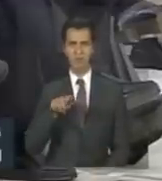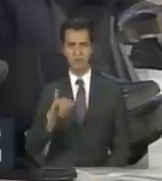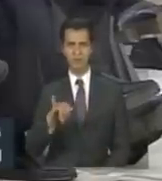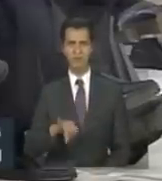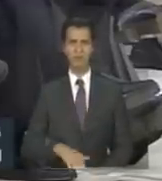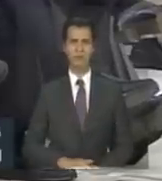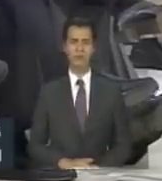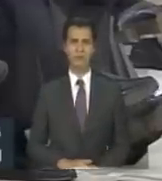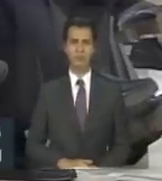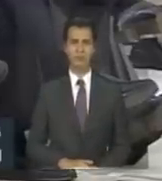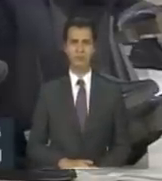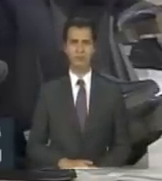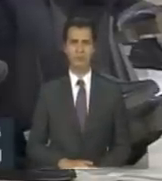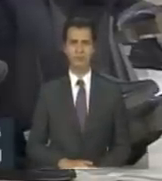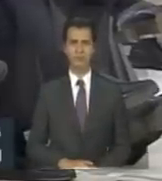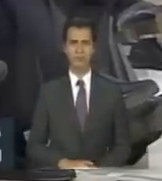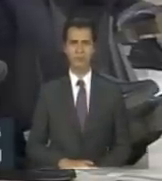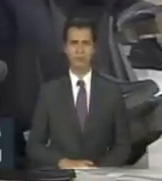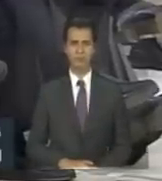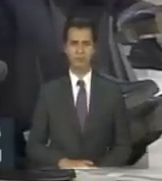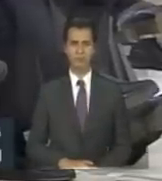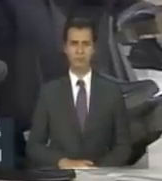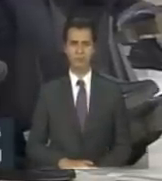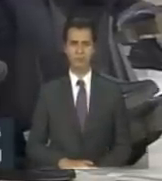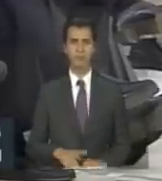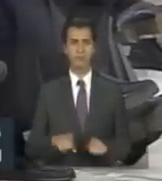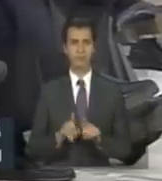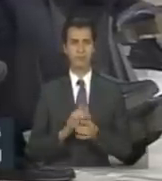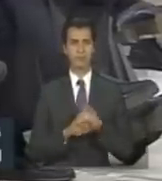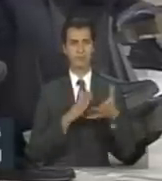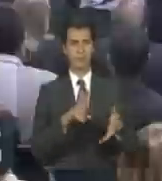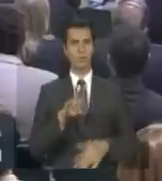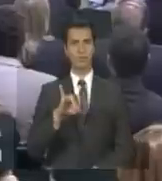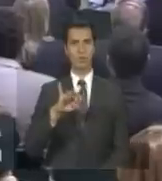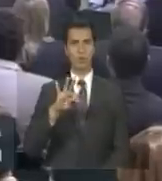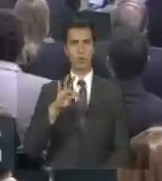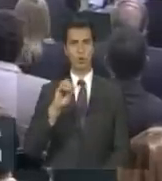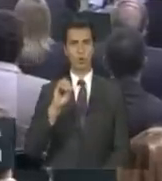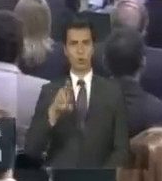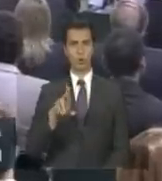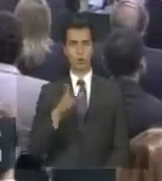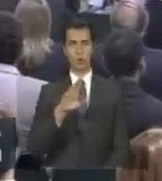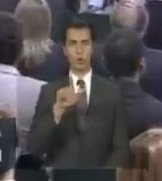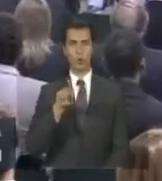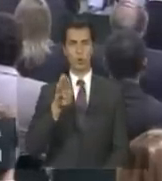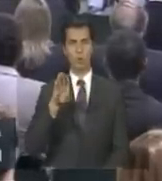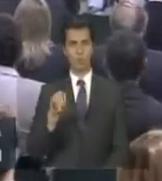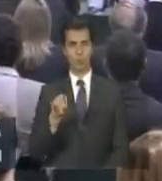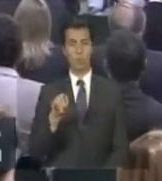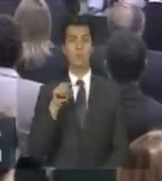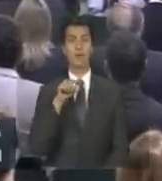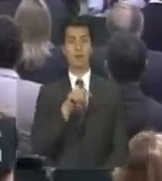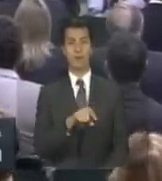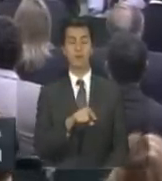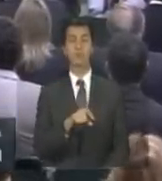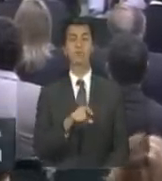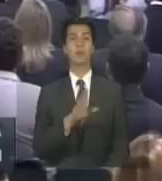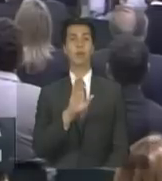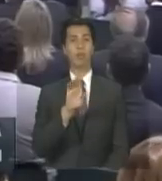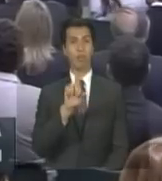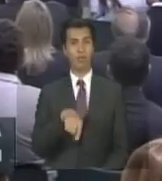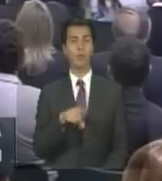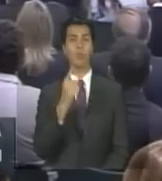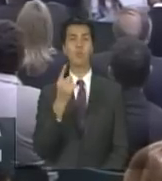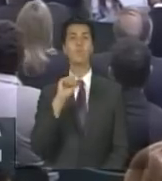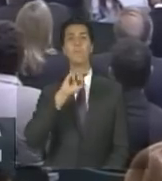Queria cumprimentar o estudante Vitor Lobo, o milionésimo aluno atendido pelo